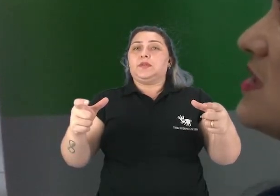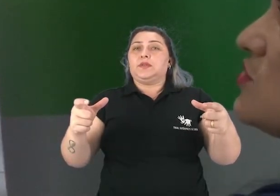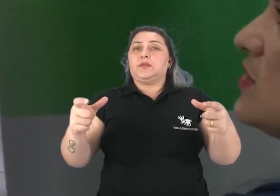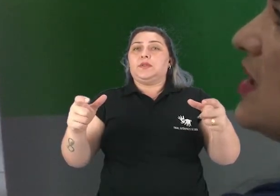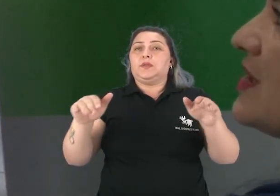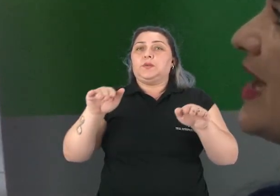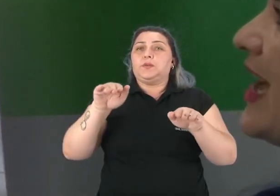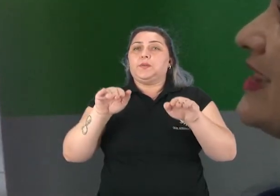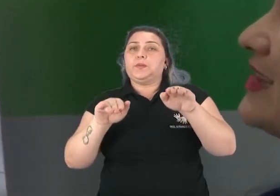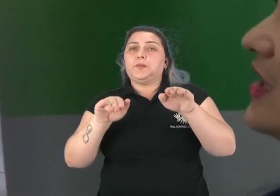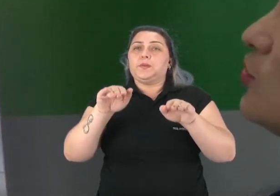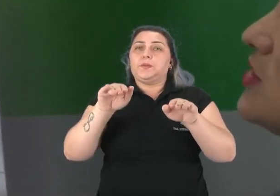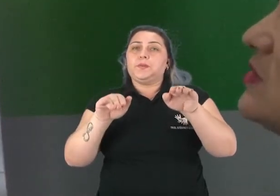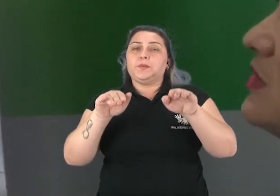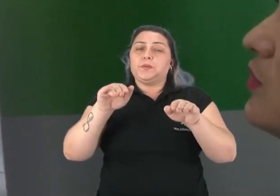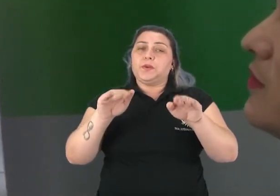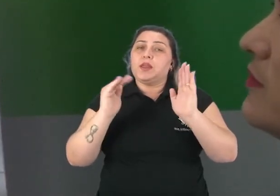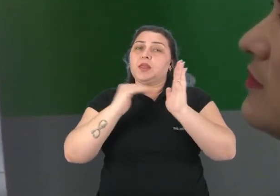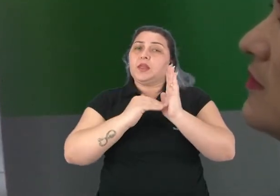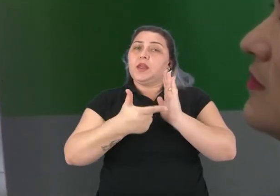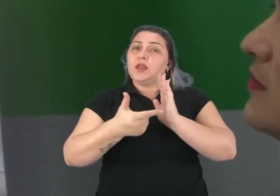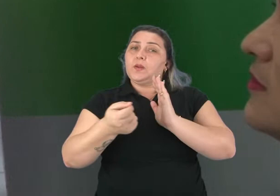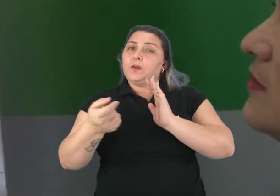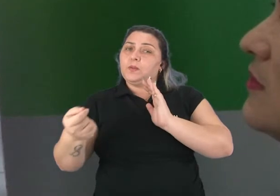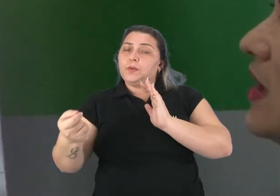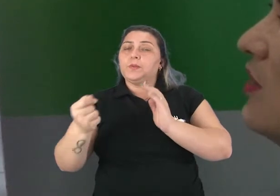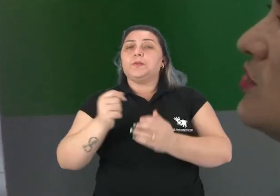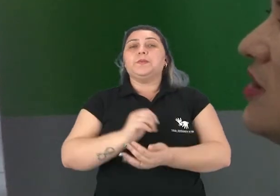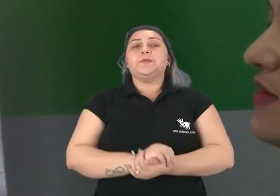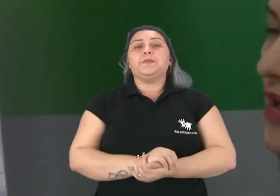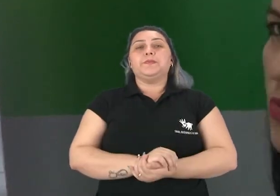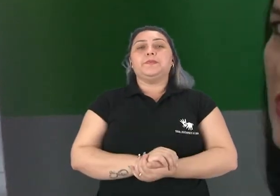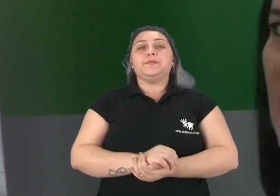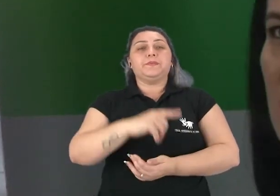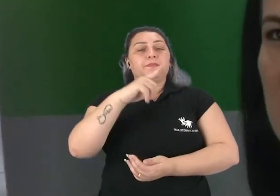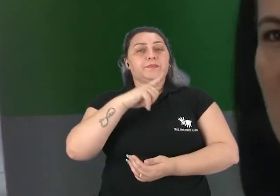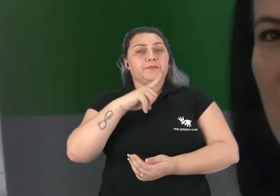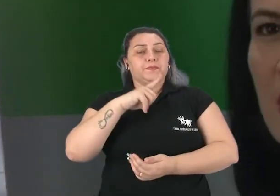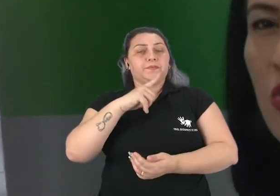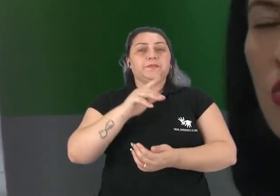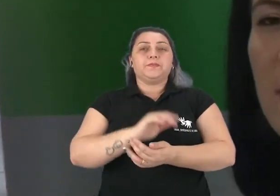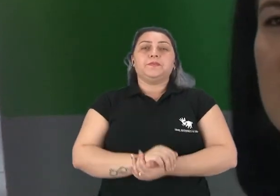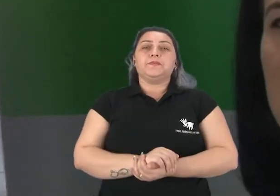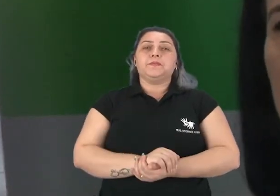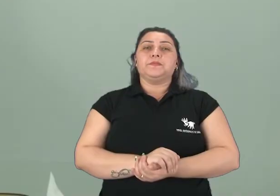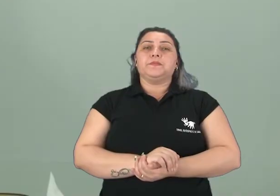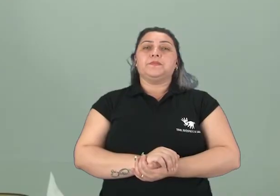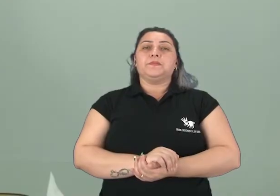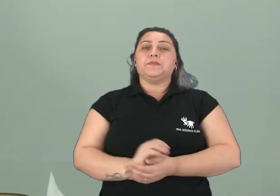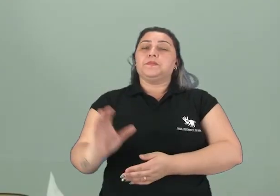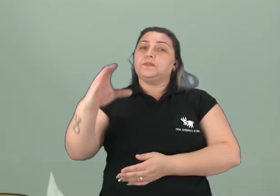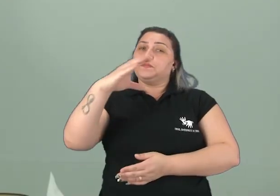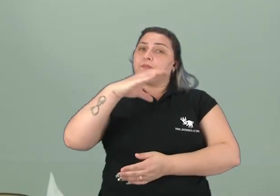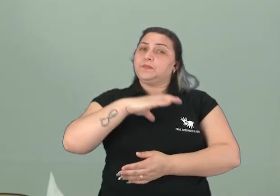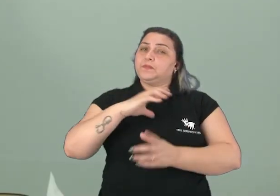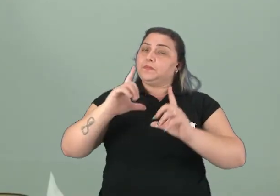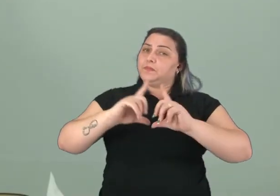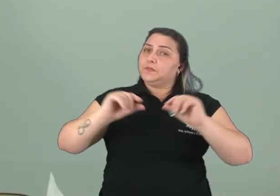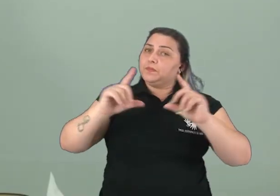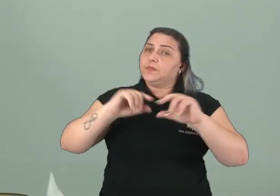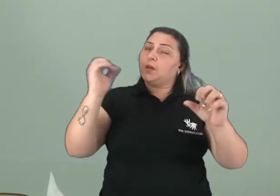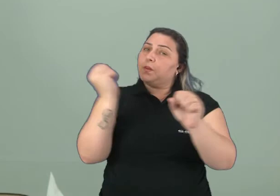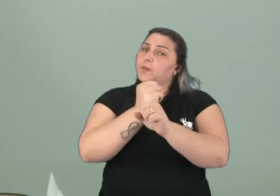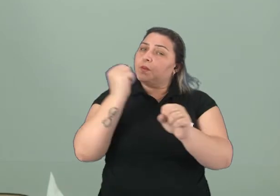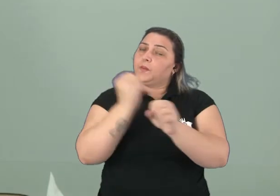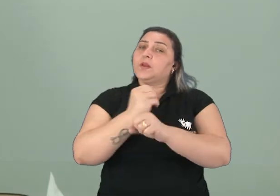de 1980 até 2000, ó. E teve aquele processo da urbanização de Brasília, a construção de